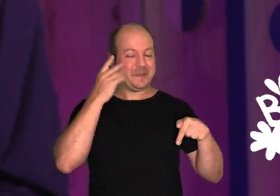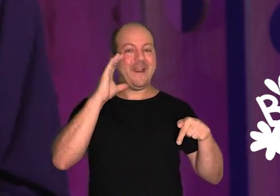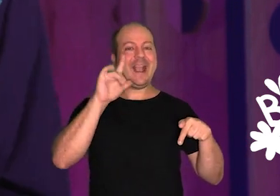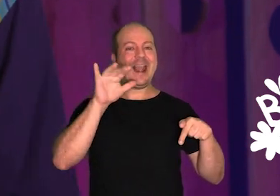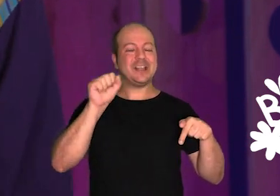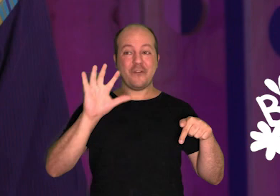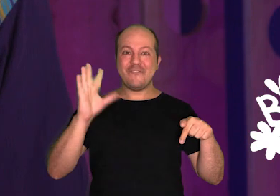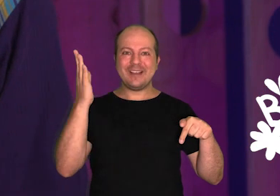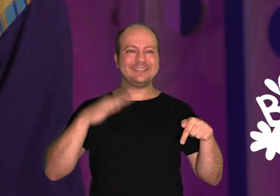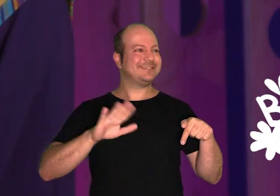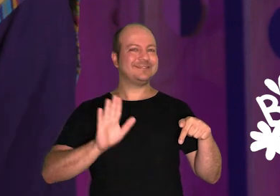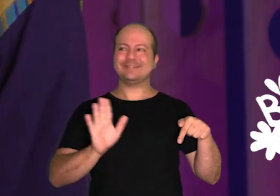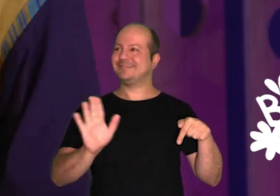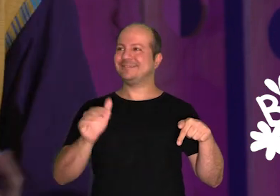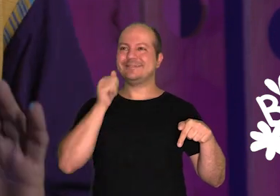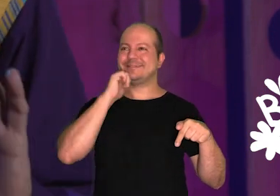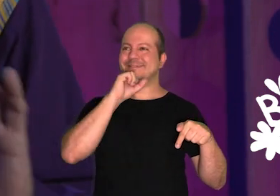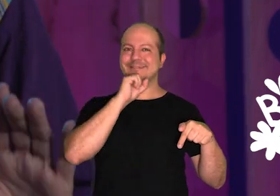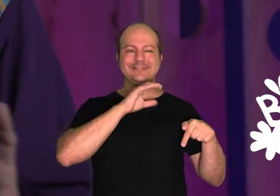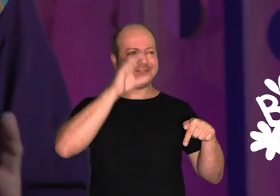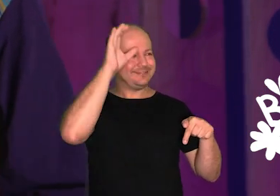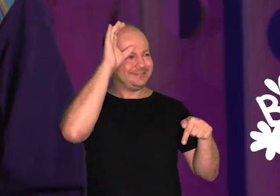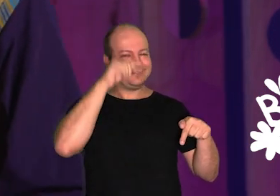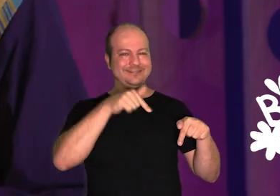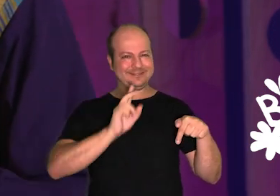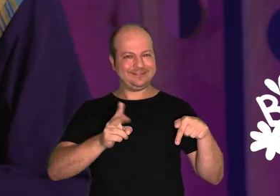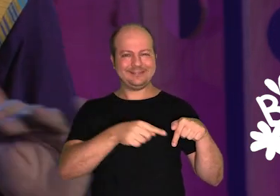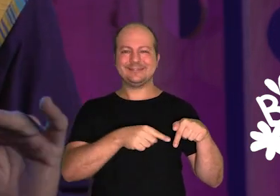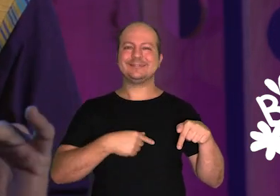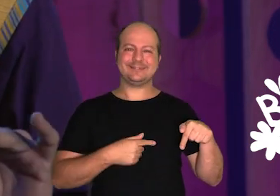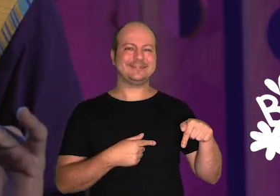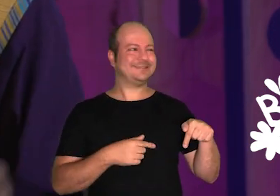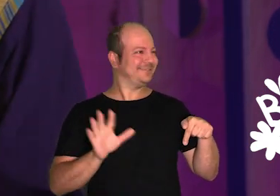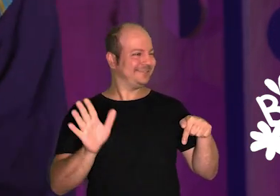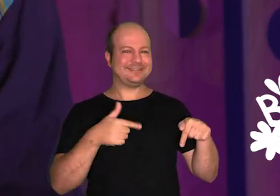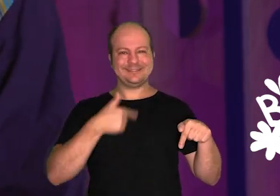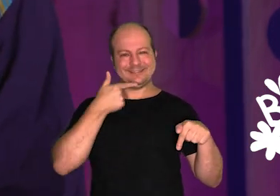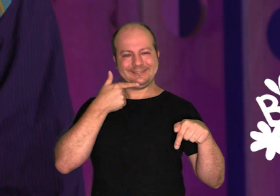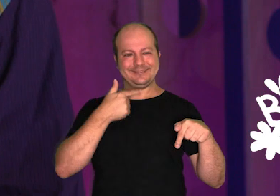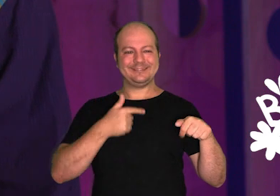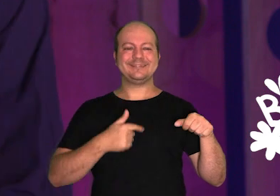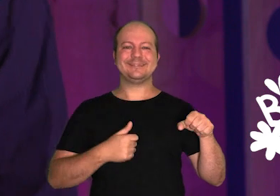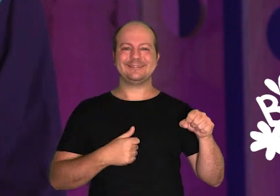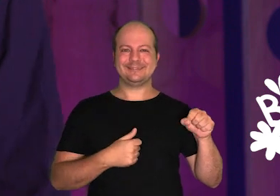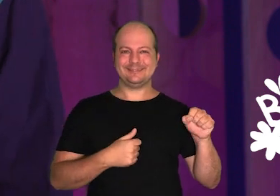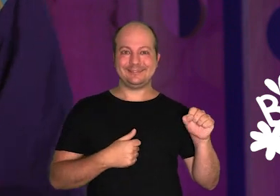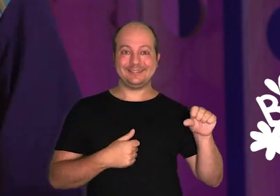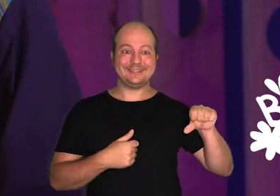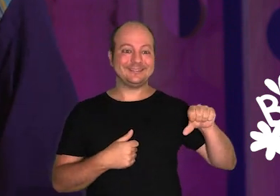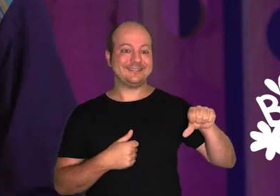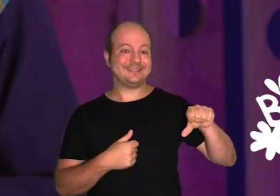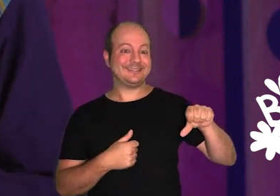ó. Oi, mãe. Oi, tia. É o sete. Você usa o sete. Tá vendo? Fica super bem. Tá simpático. Oito.